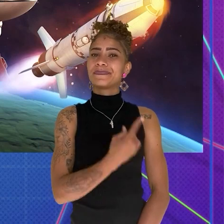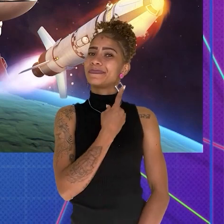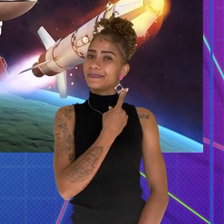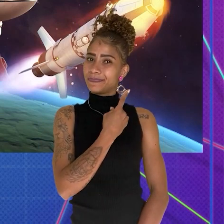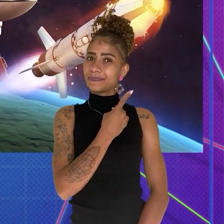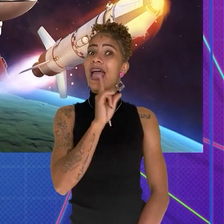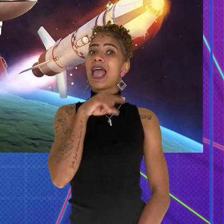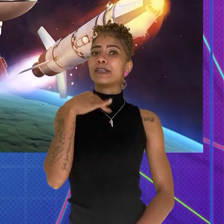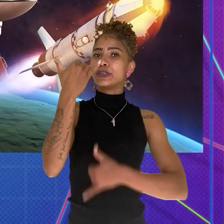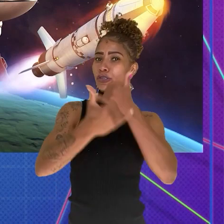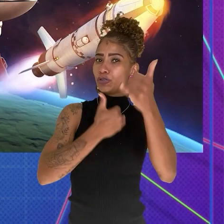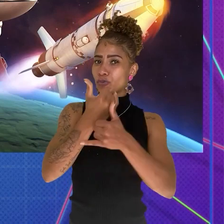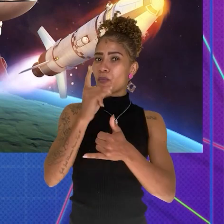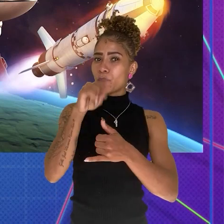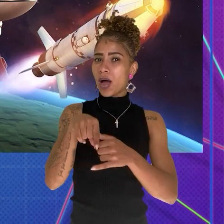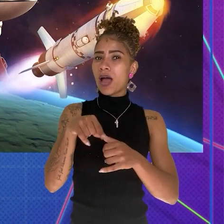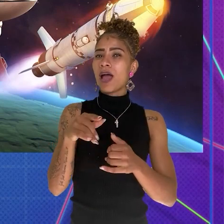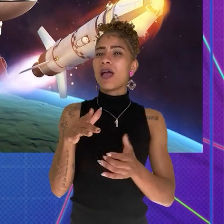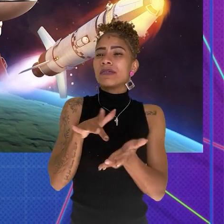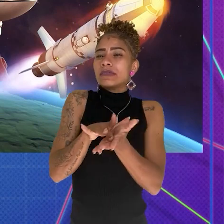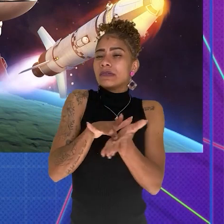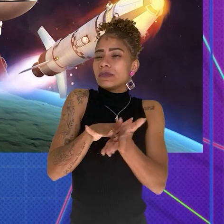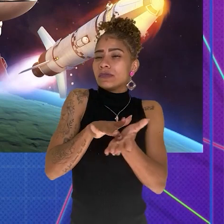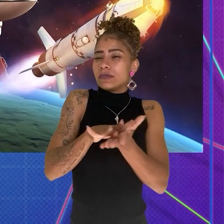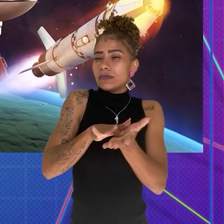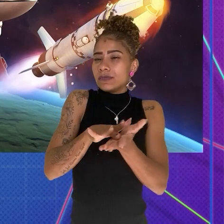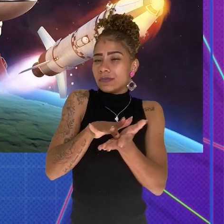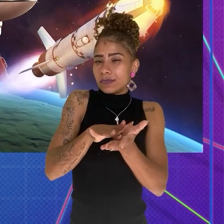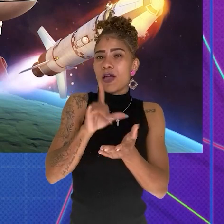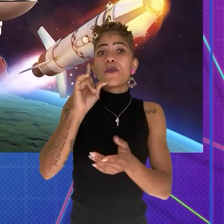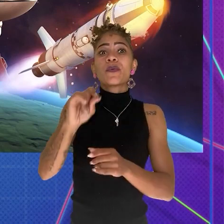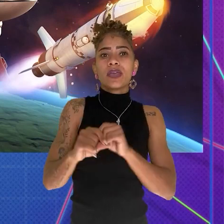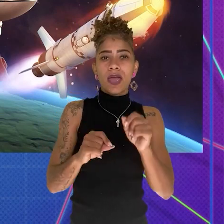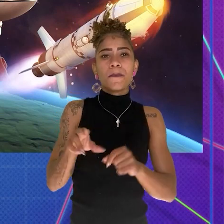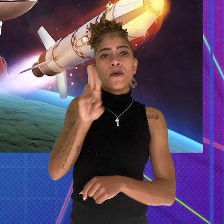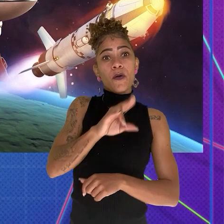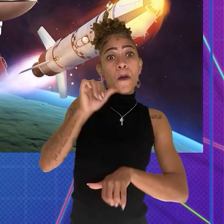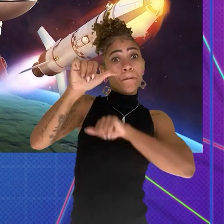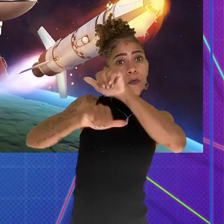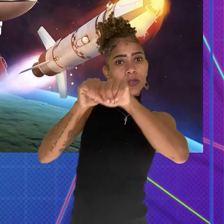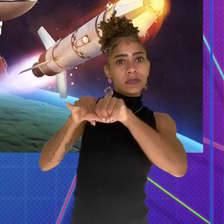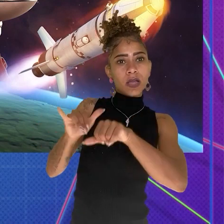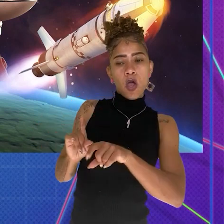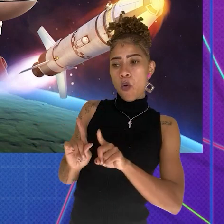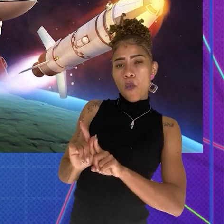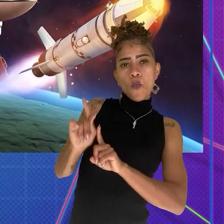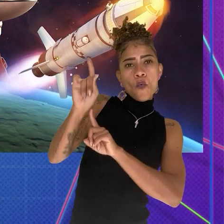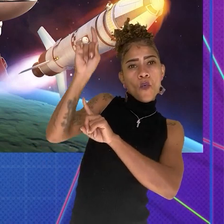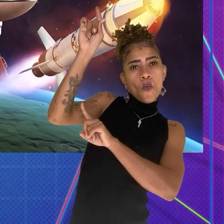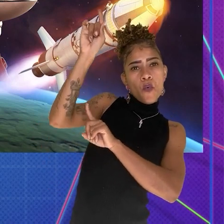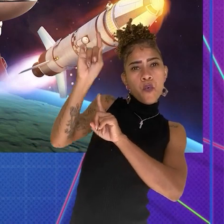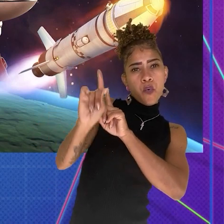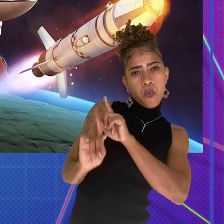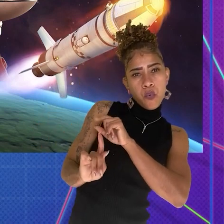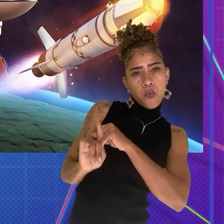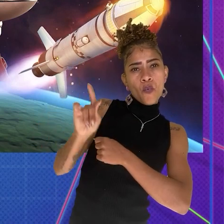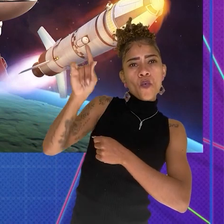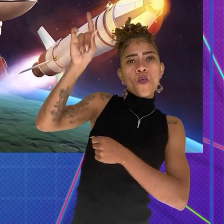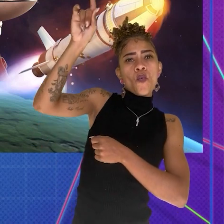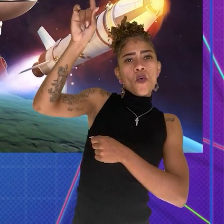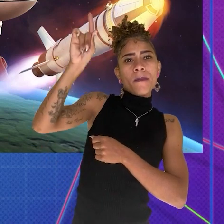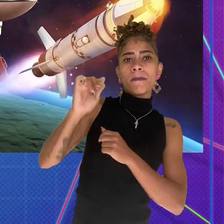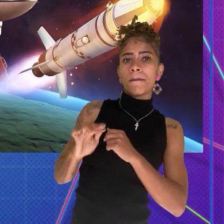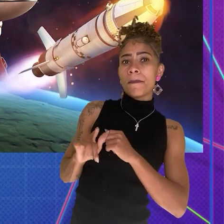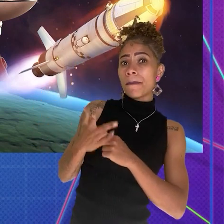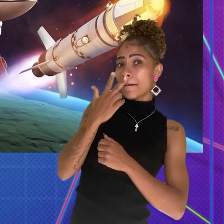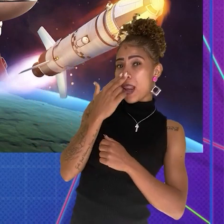Kerbal Space Program. Esse jogo de simulação espacial utiliza a modulação sonora para simular a mudança de altitude dos foguetes. À medida que o